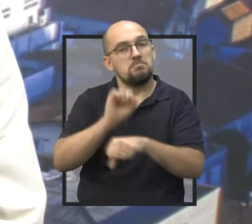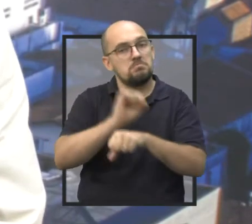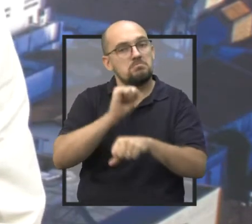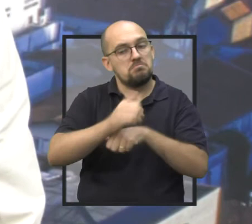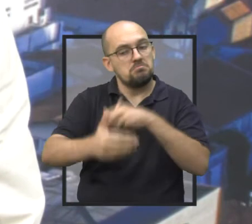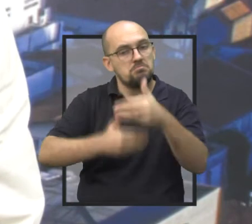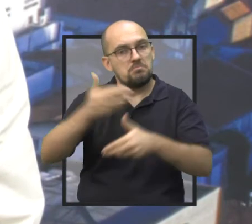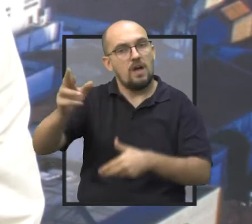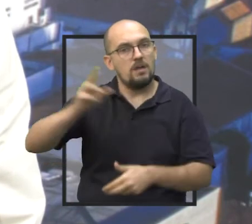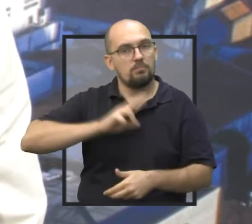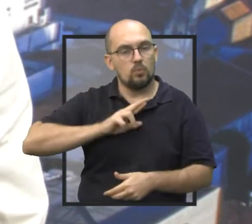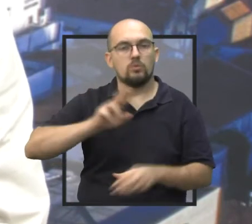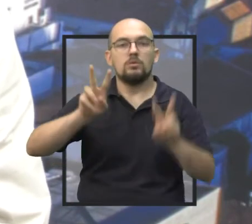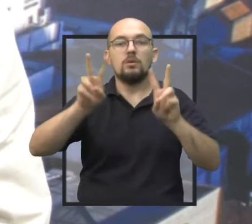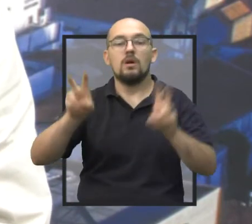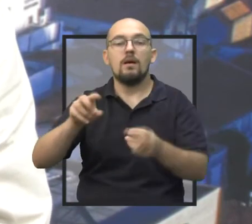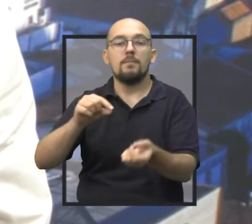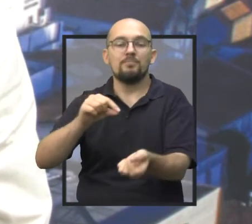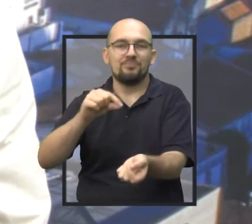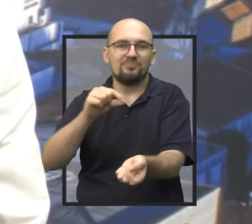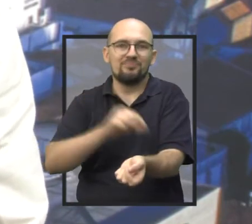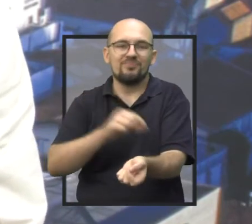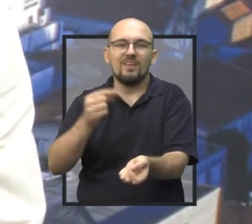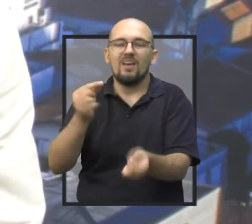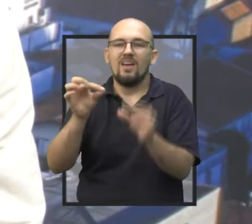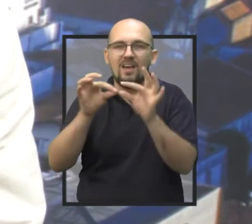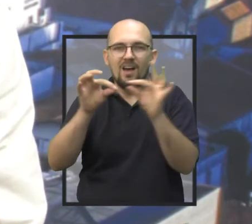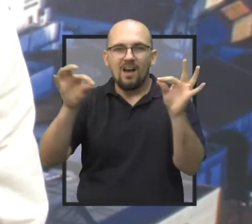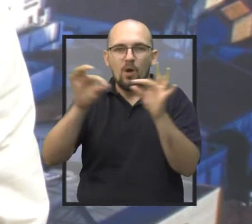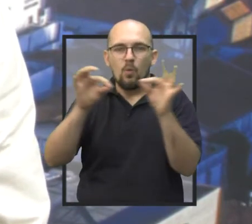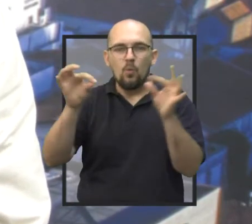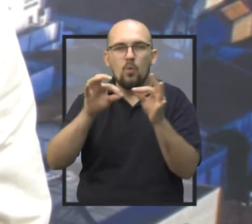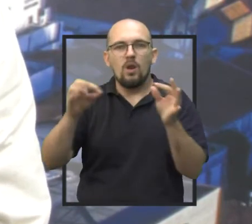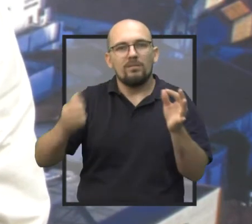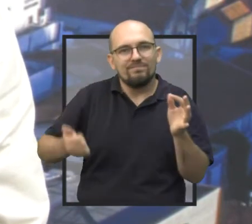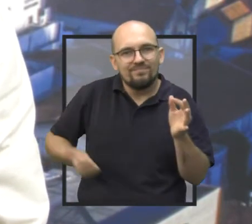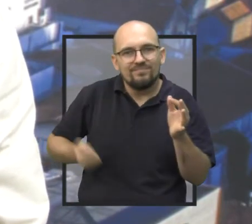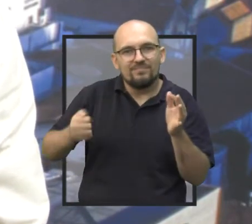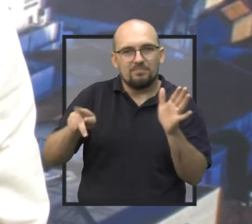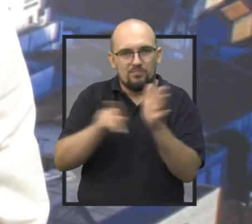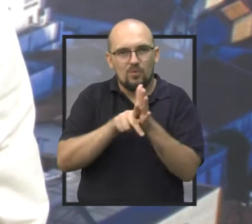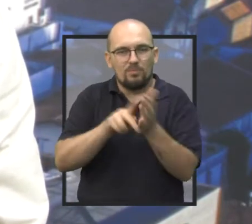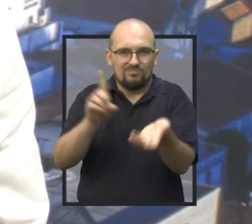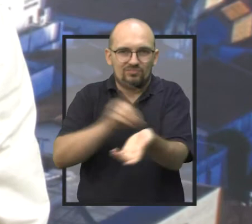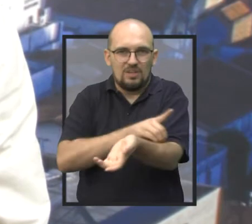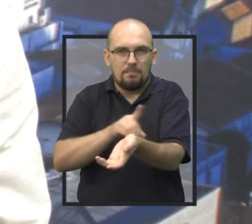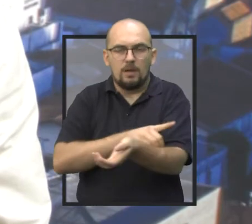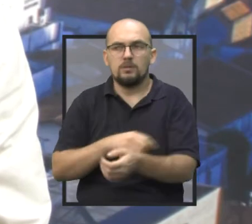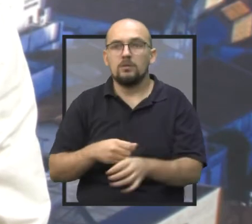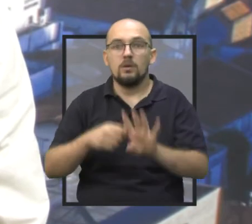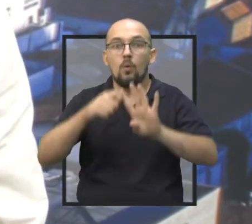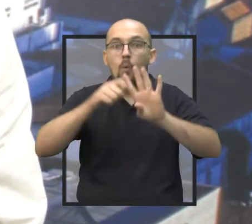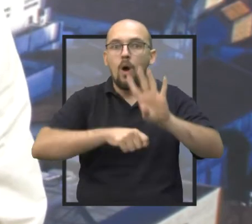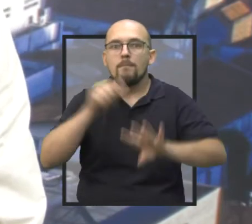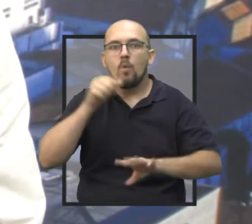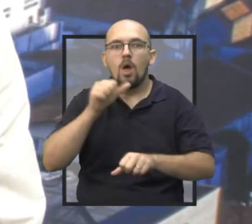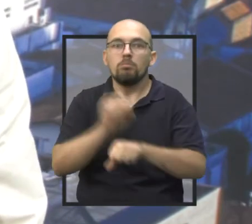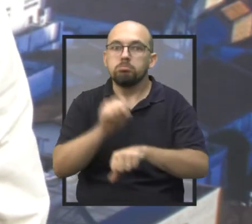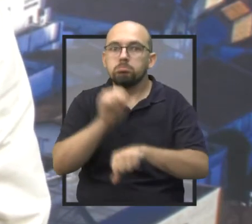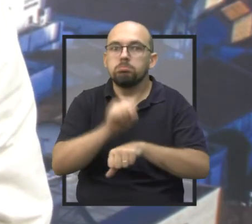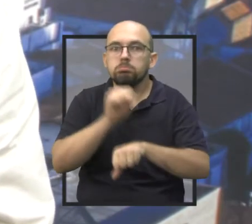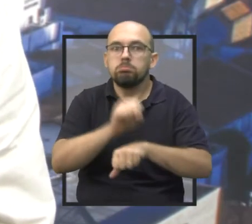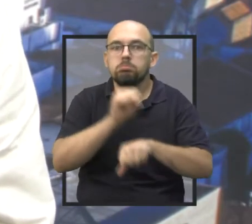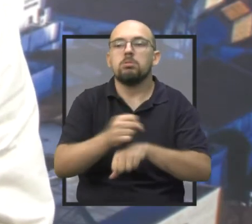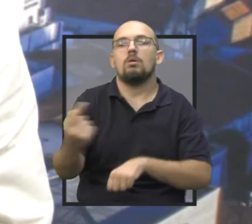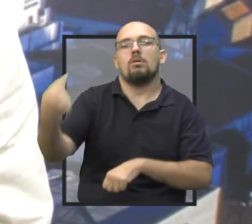resposta, é do caso das agulhas de insulina. Que a moça fazia 4 meses que não pegava, ela foi até